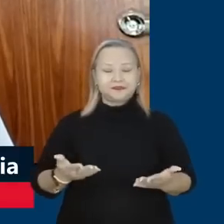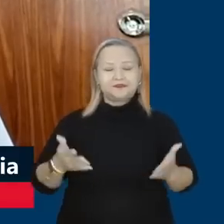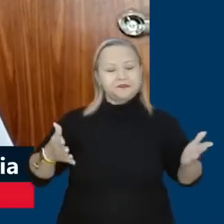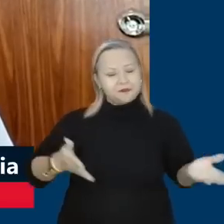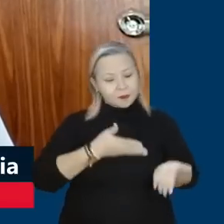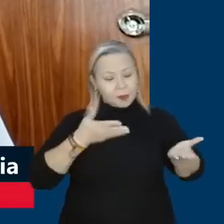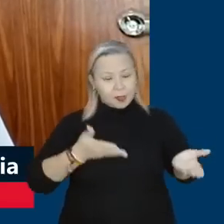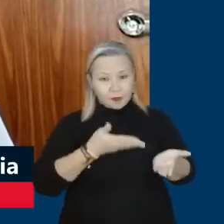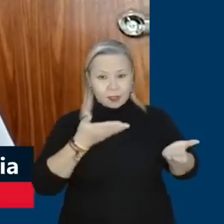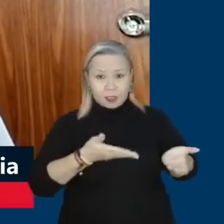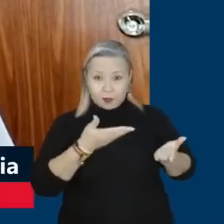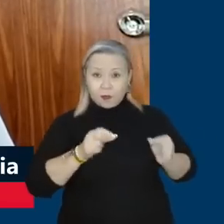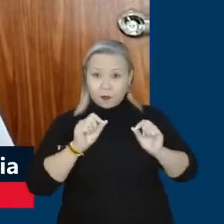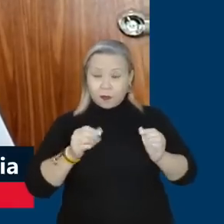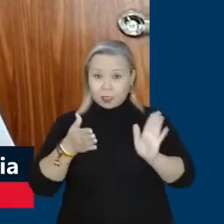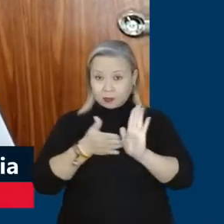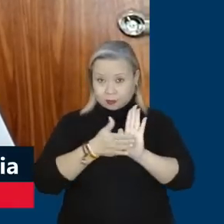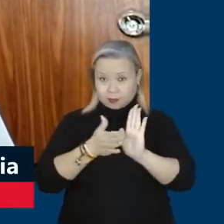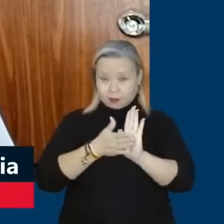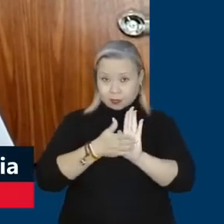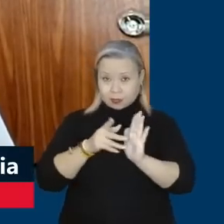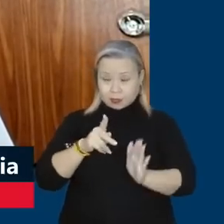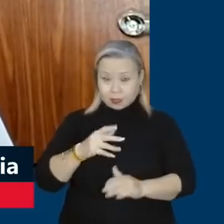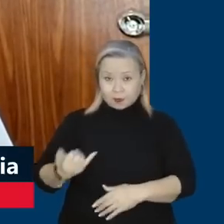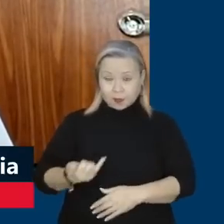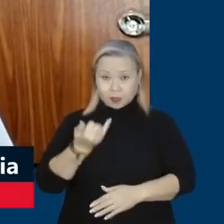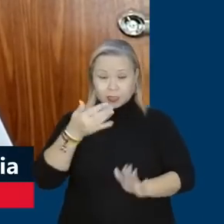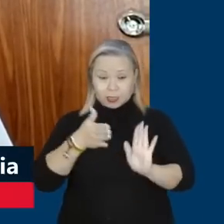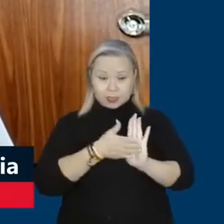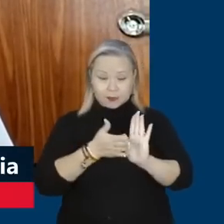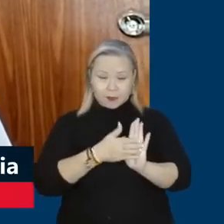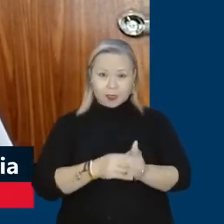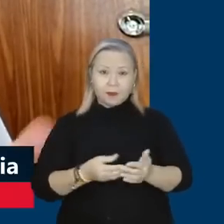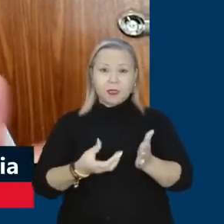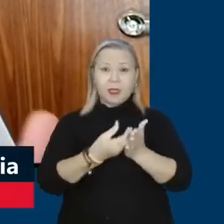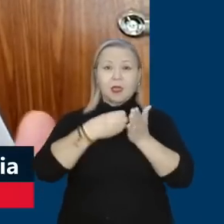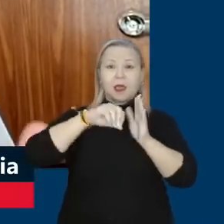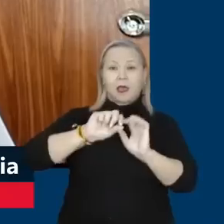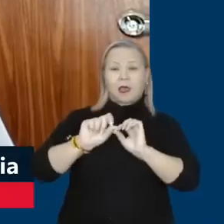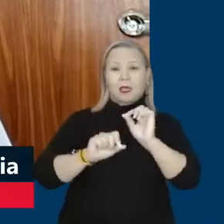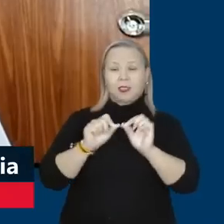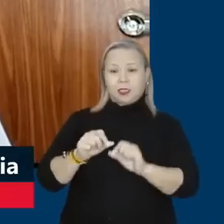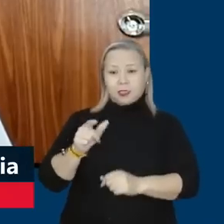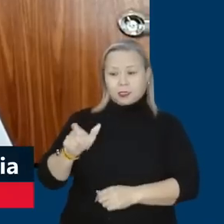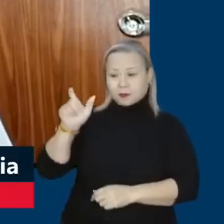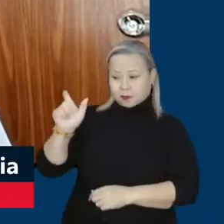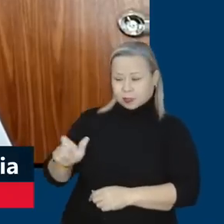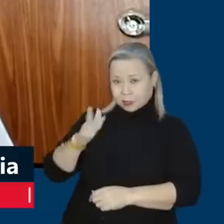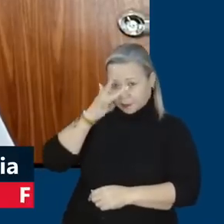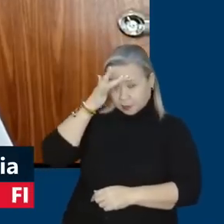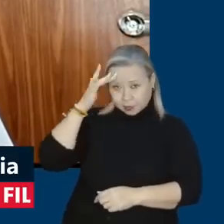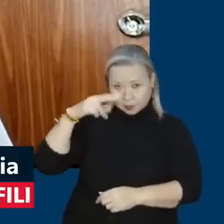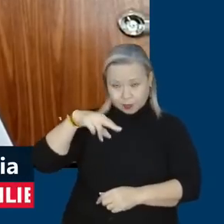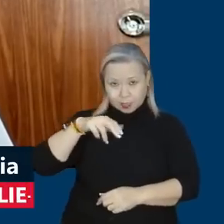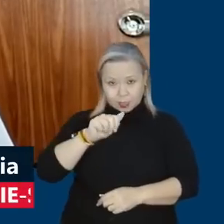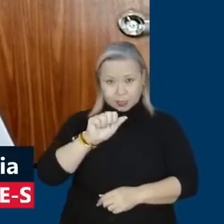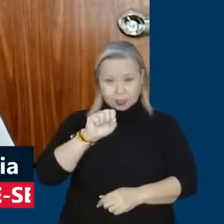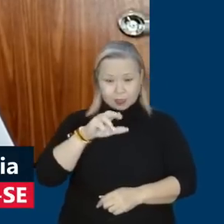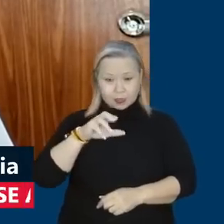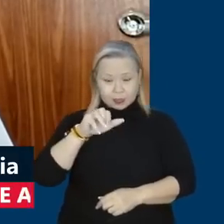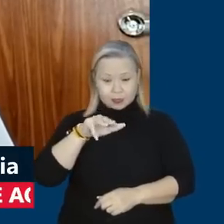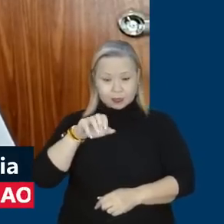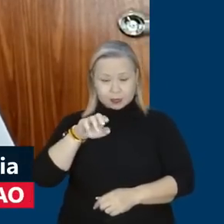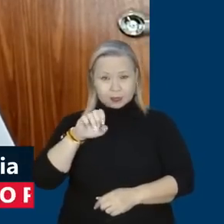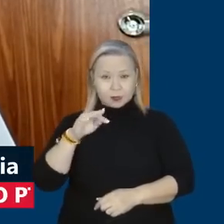da importância dessa pauta. A indicação do relator Elmar Nascimento, que é do União Brasil da Bahia, nos favorece